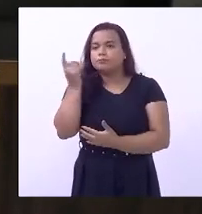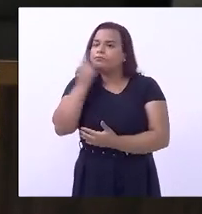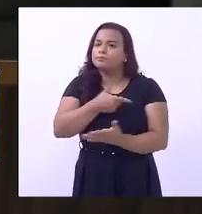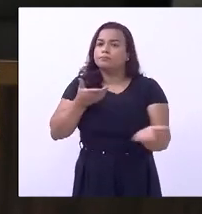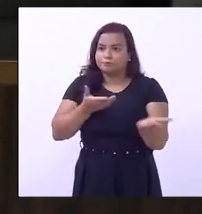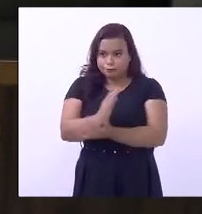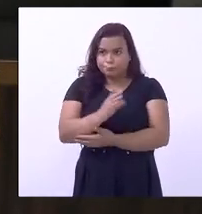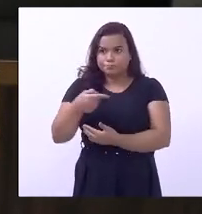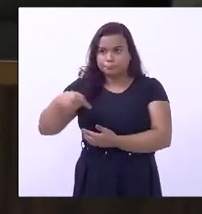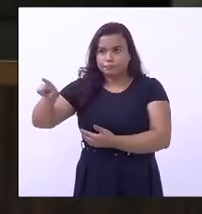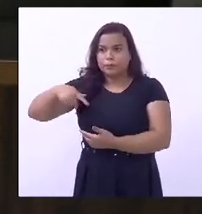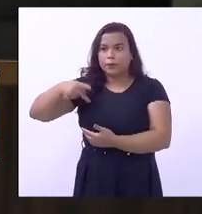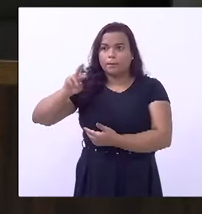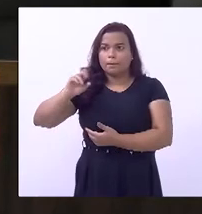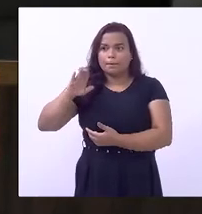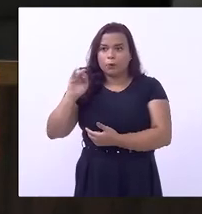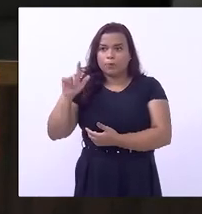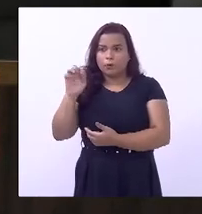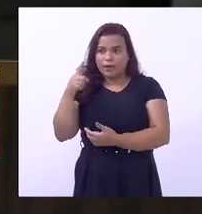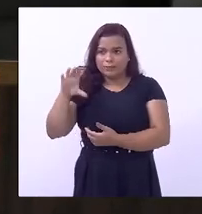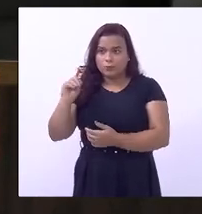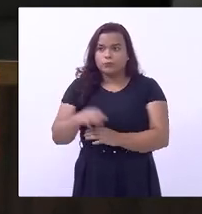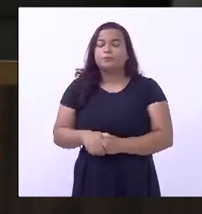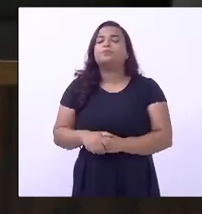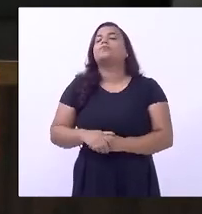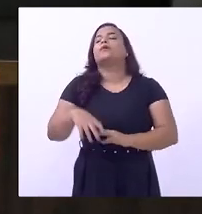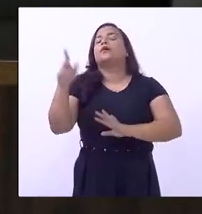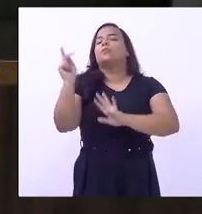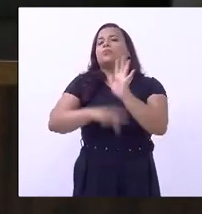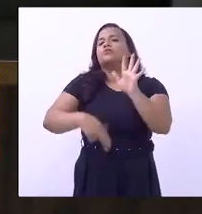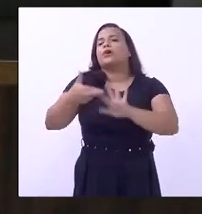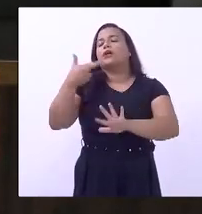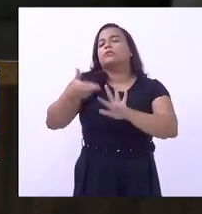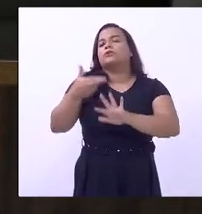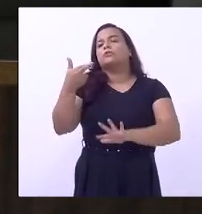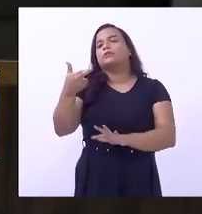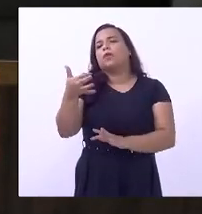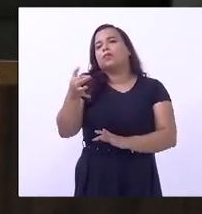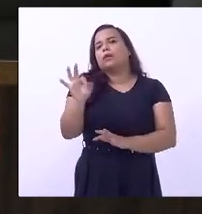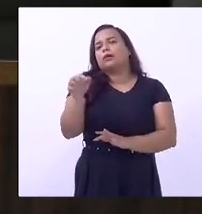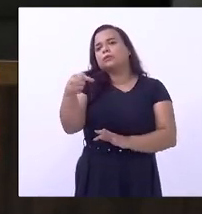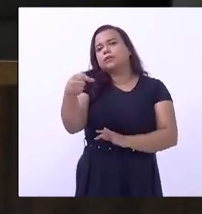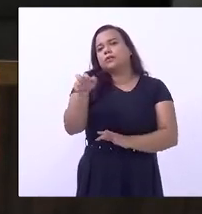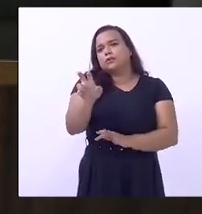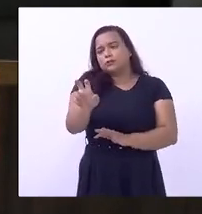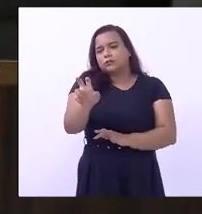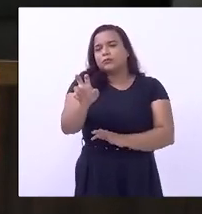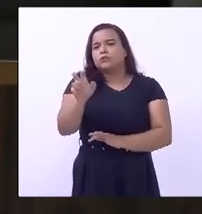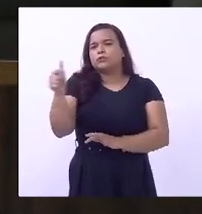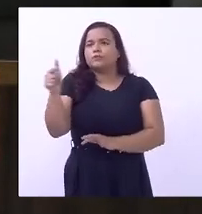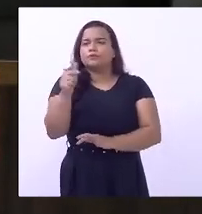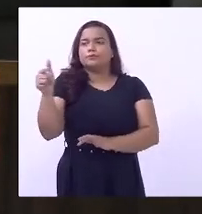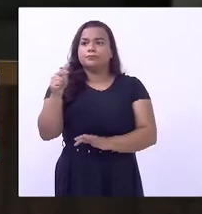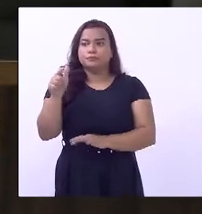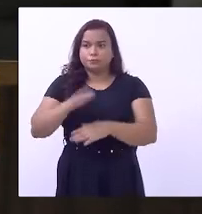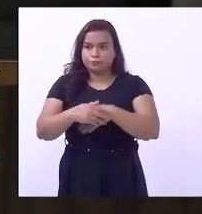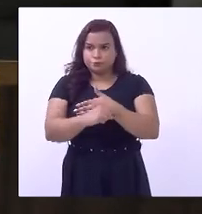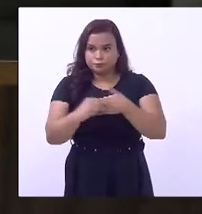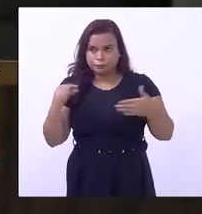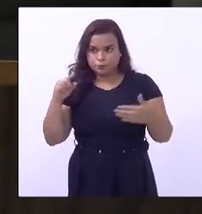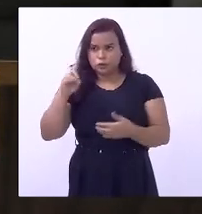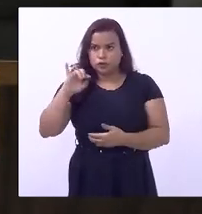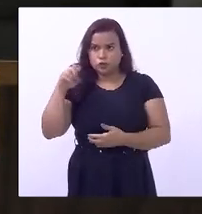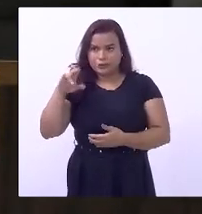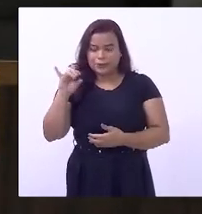vai à promulgação. Projeto de resolução 1075 de 22, de autoria do deputado Dionísio Lins. Concede